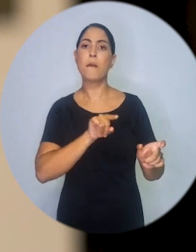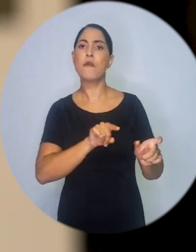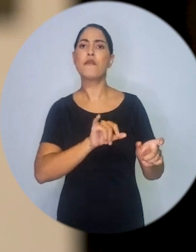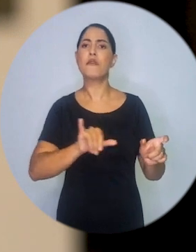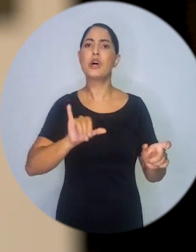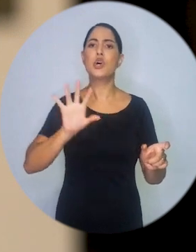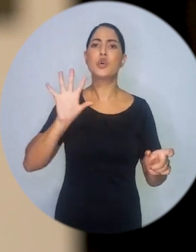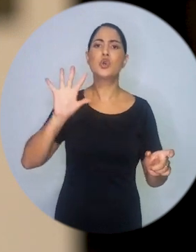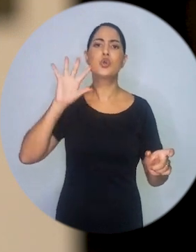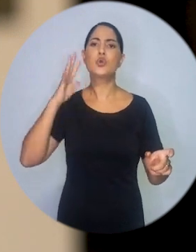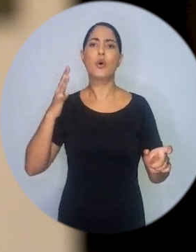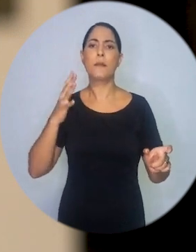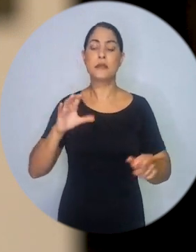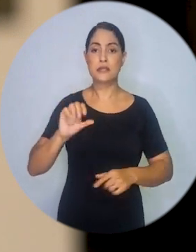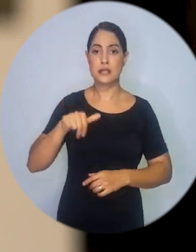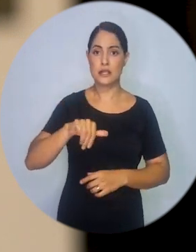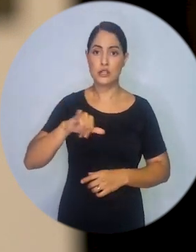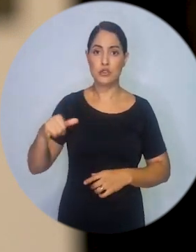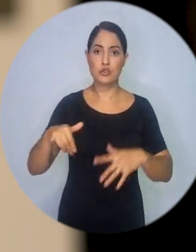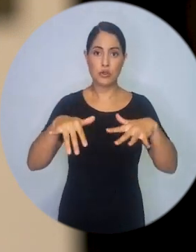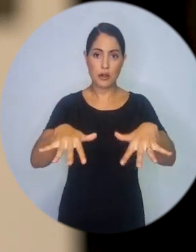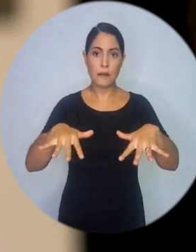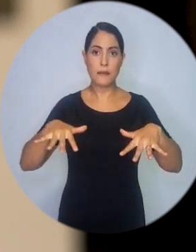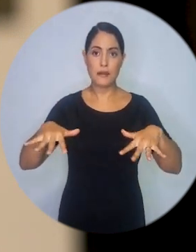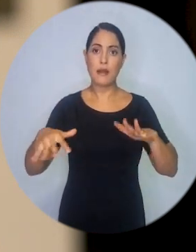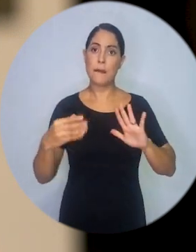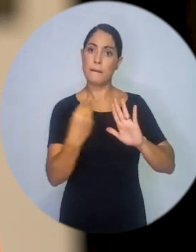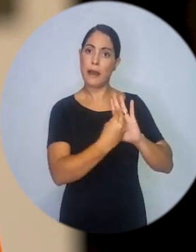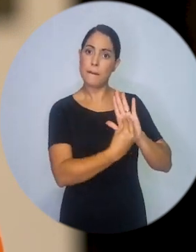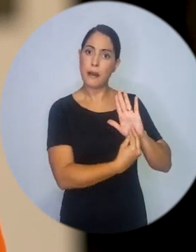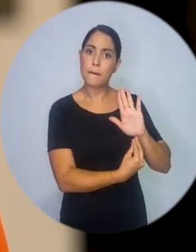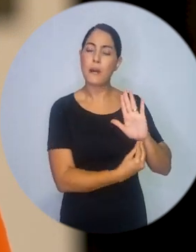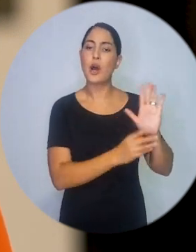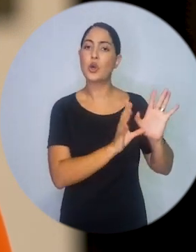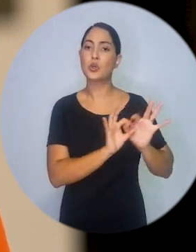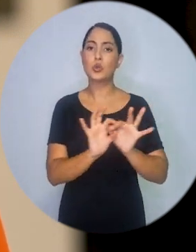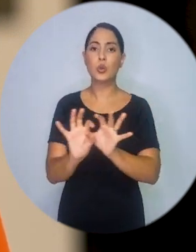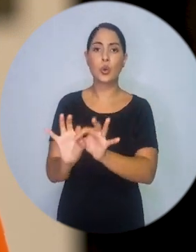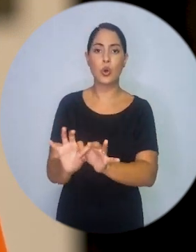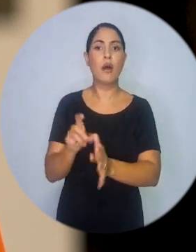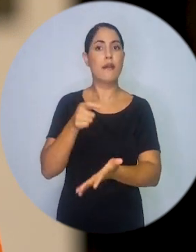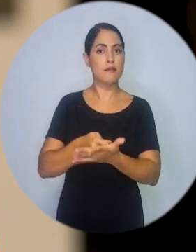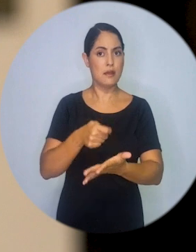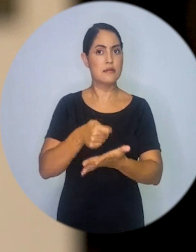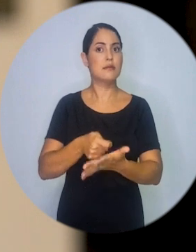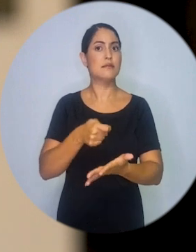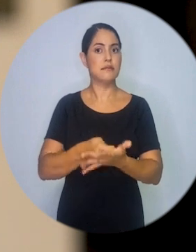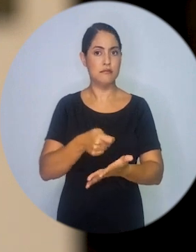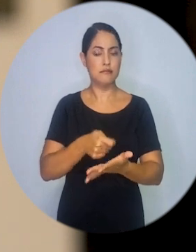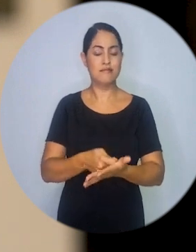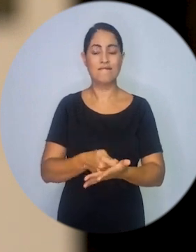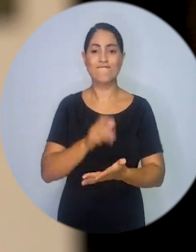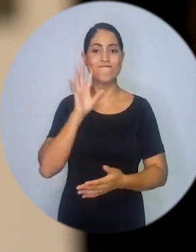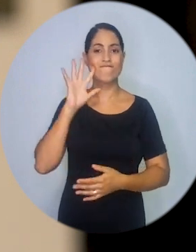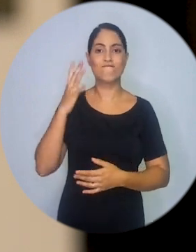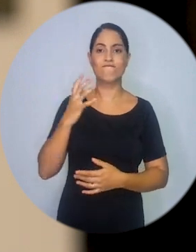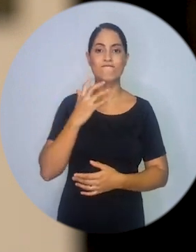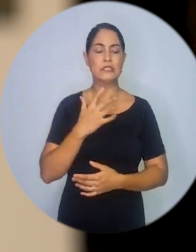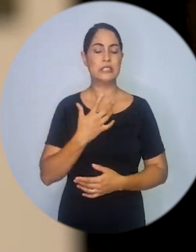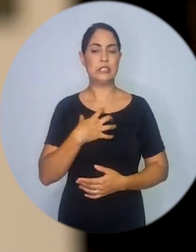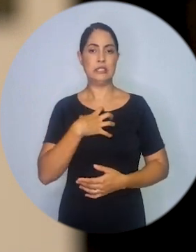incluir na pauta de julgamentos do plenário do CNJ proposta de resolução de baliza a generalização de exigências